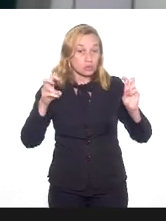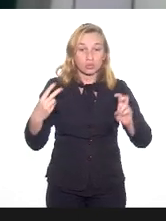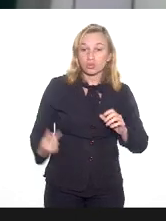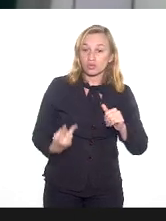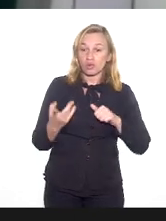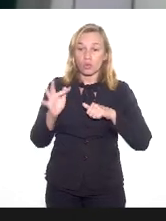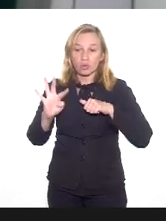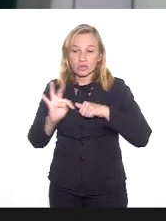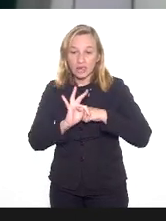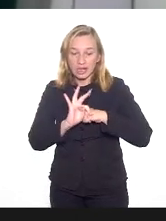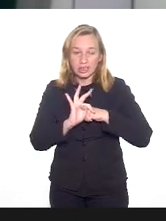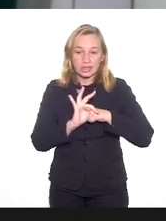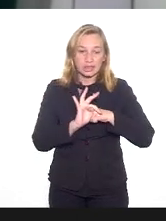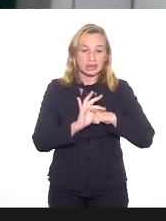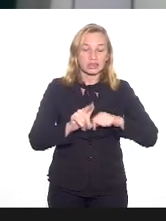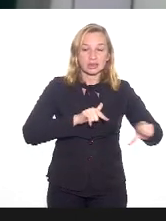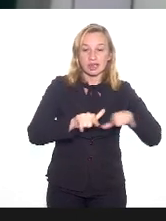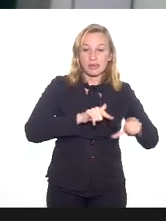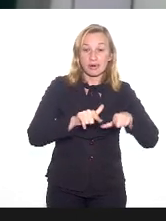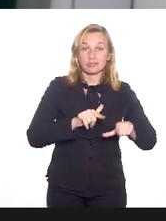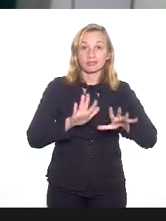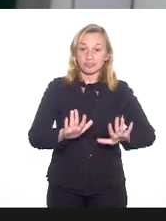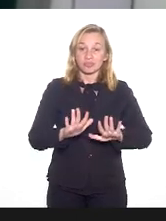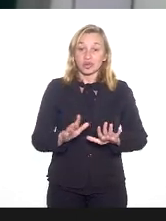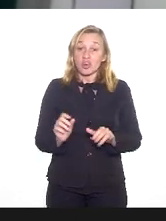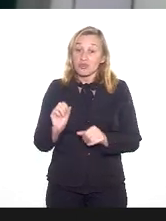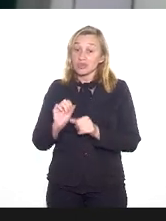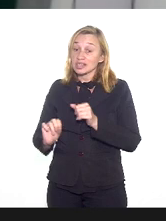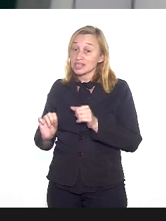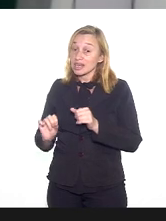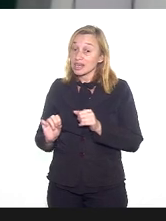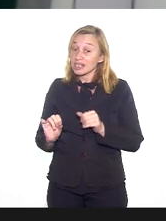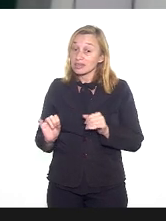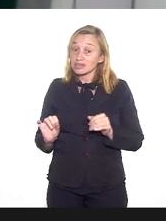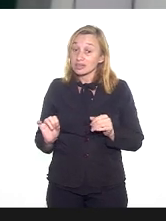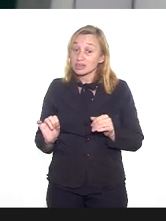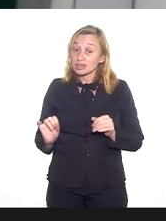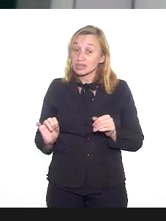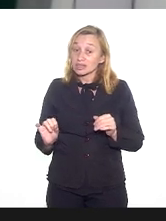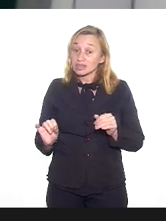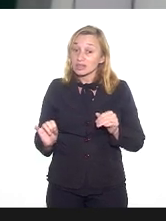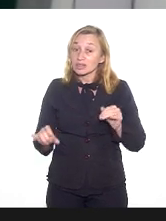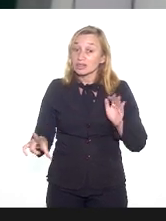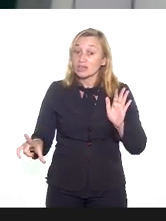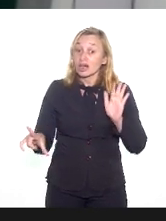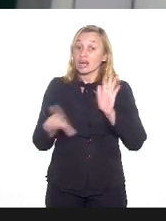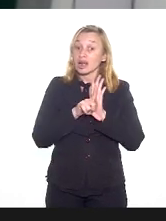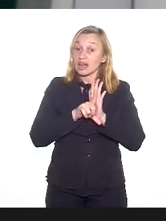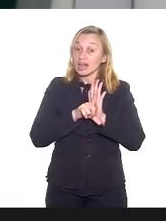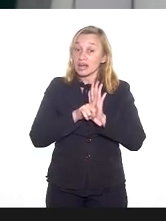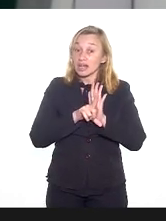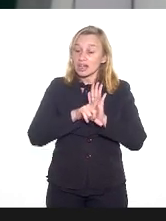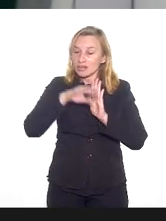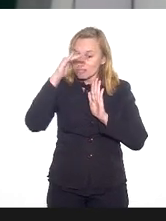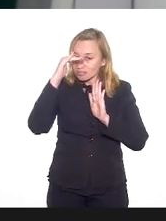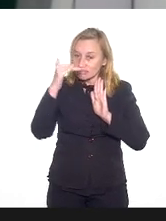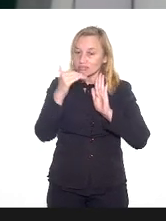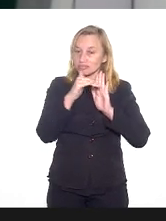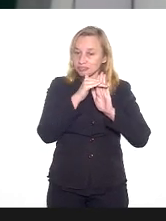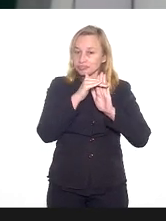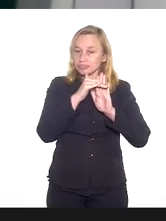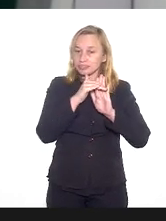técnica dessas operações. Ou seja, elas foram feitas ao arrepio da lei e ao arrepio dos órgãos